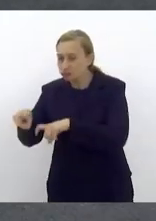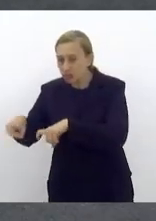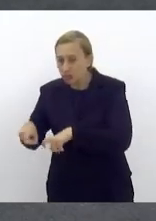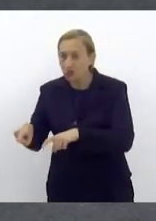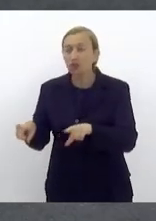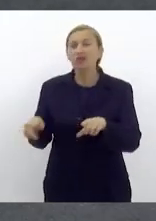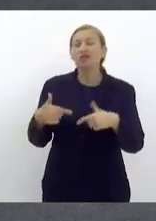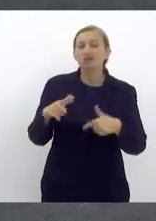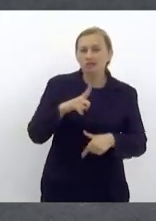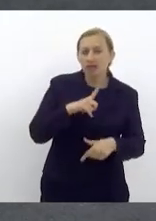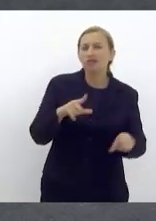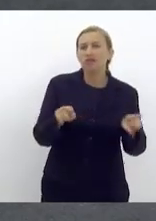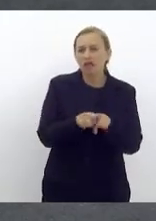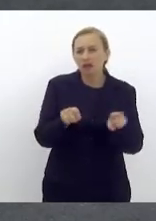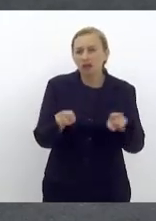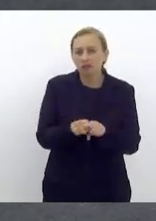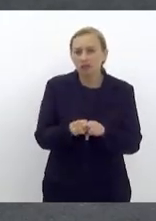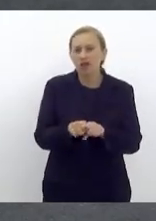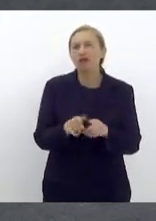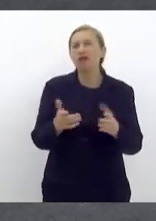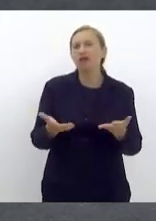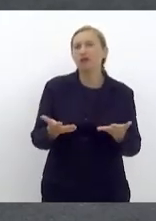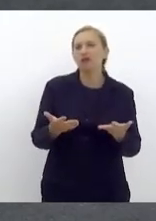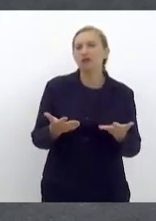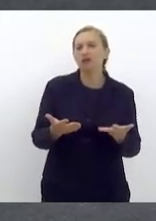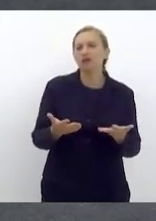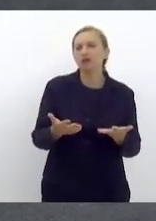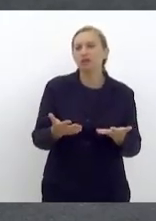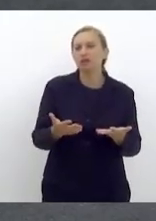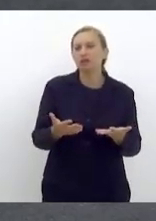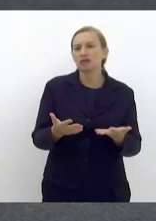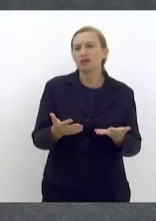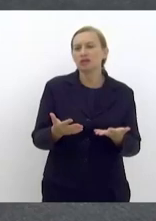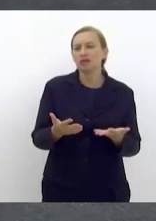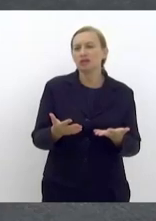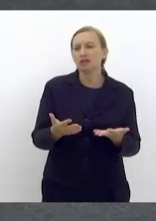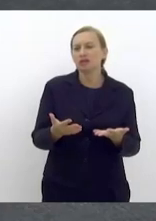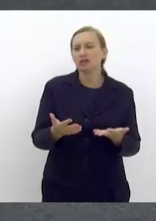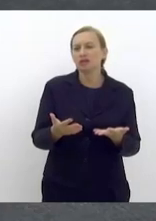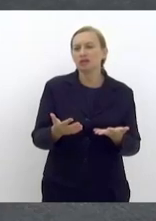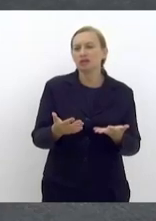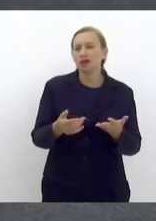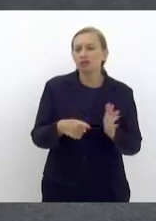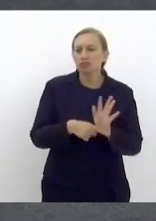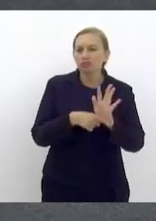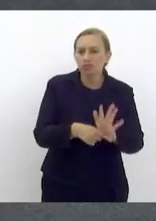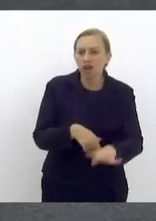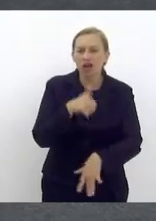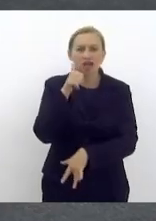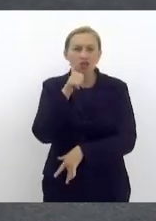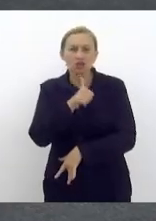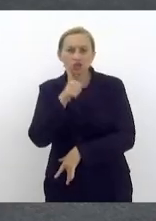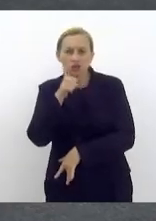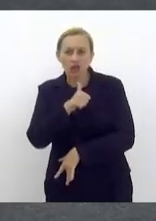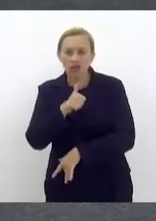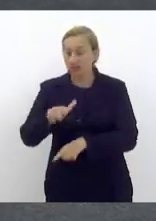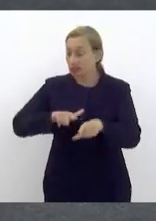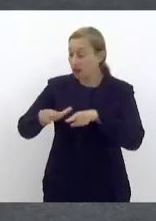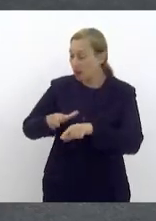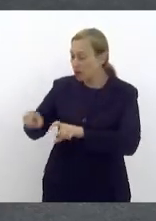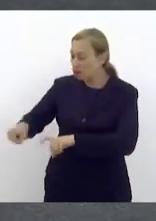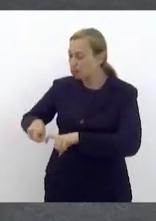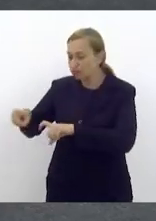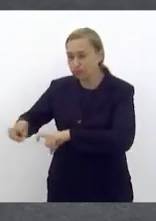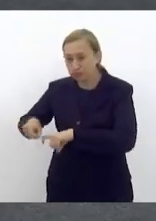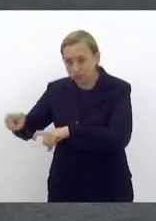isso, ter também, abrir as condições concretas para que as mulheres camponesas que